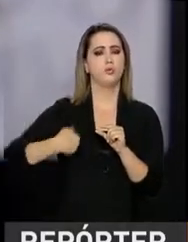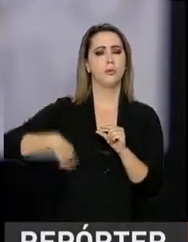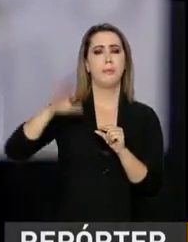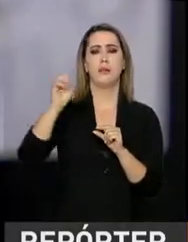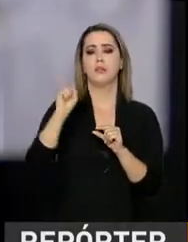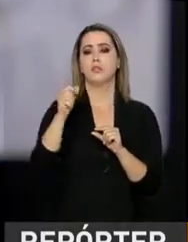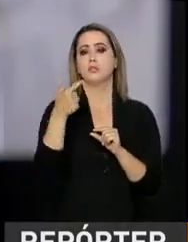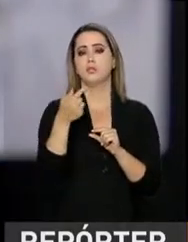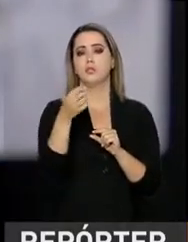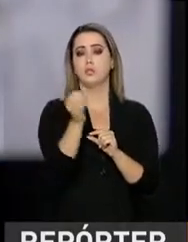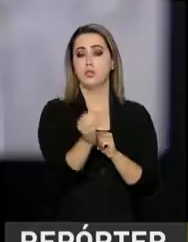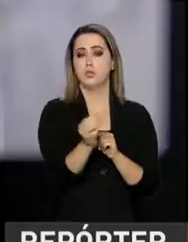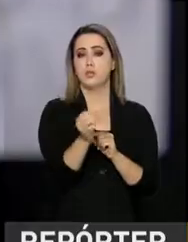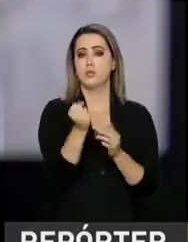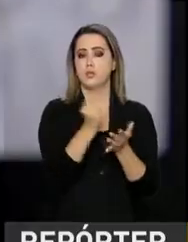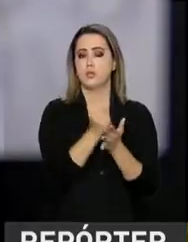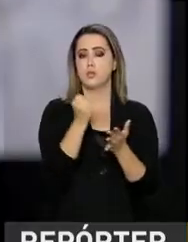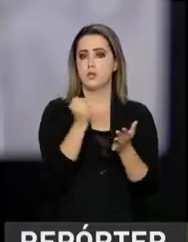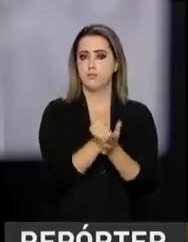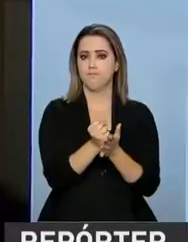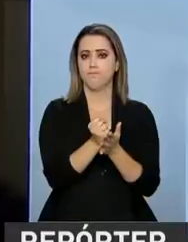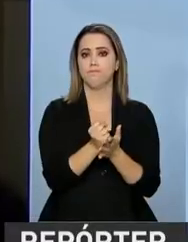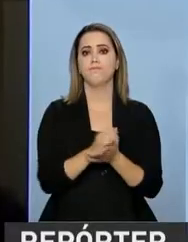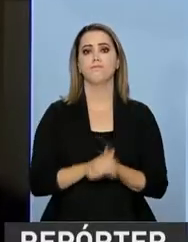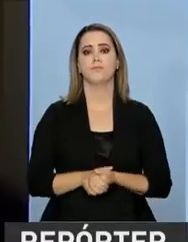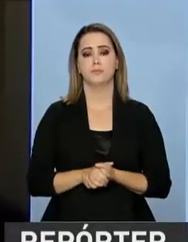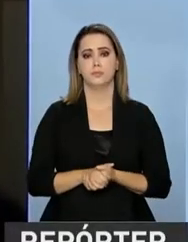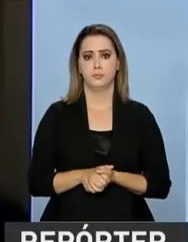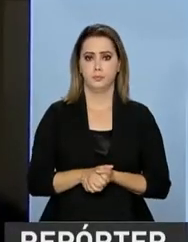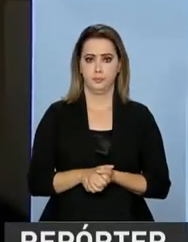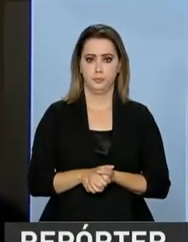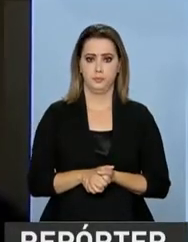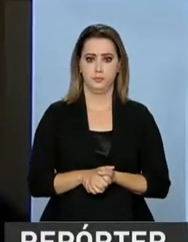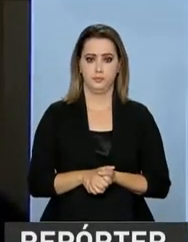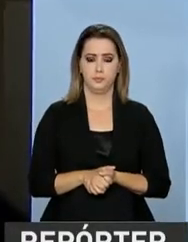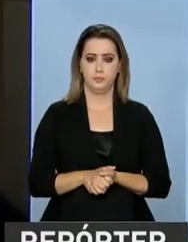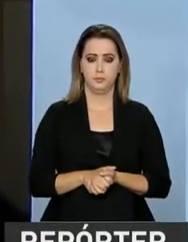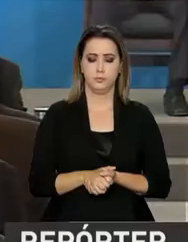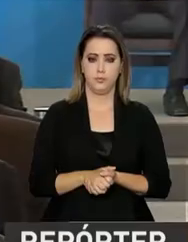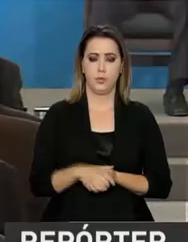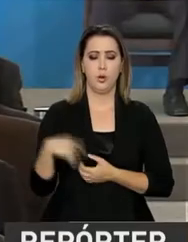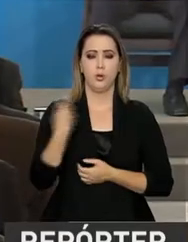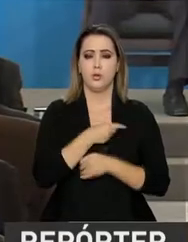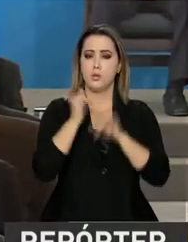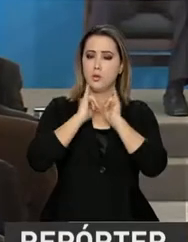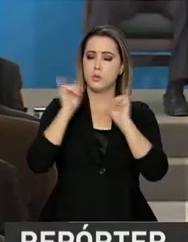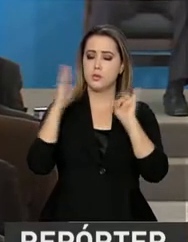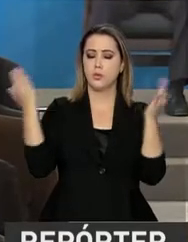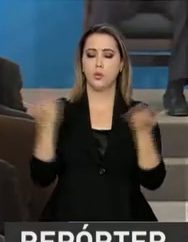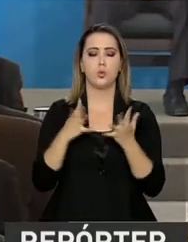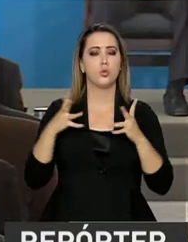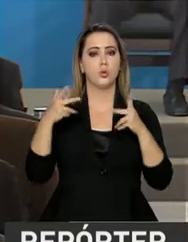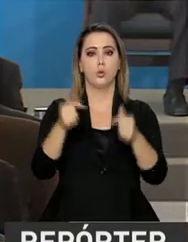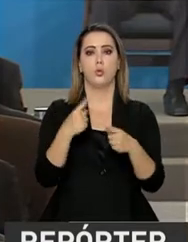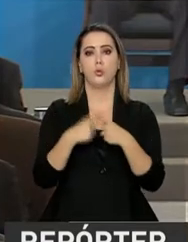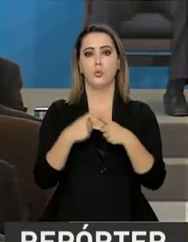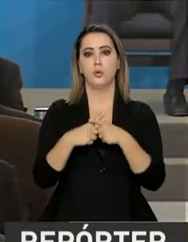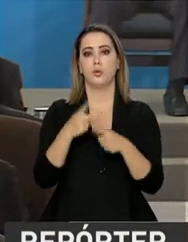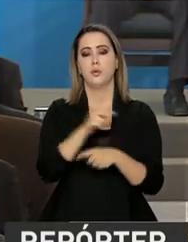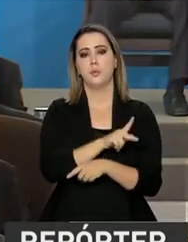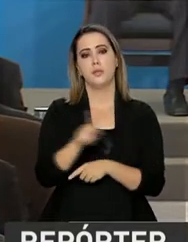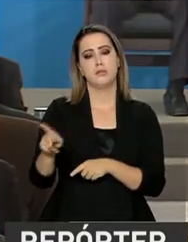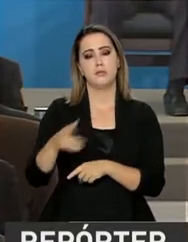870 contratos e convênios nós estamos hoje aqui podendo anunciar tudo isso que vamos anunciar porque o presidente tem nos